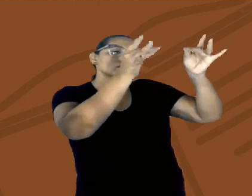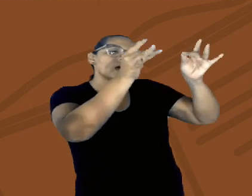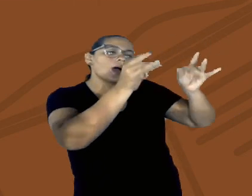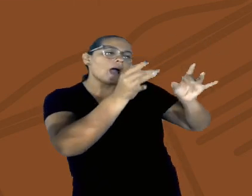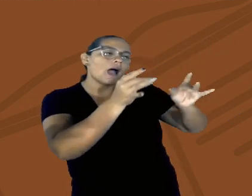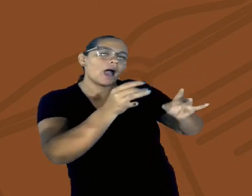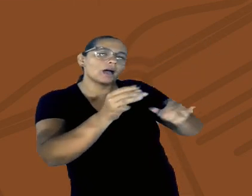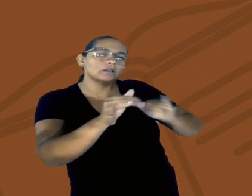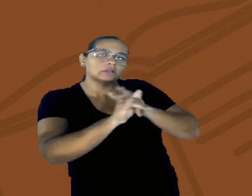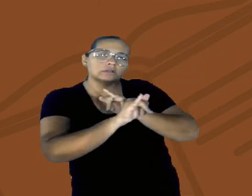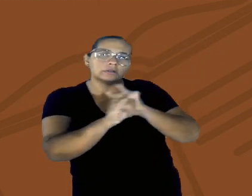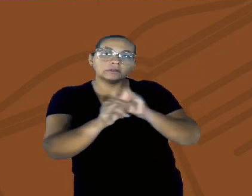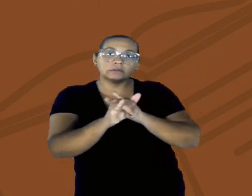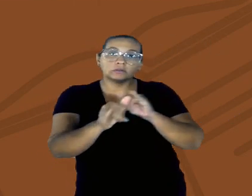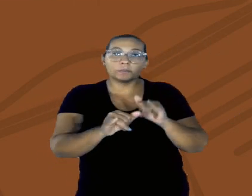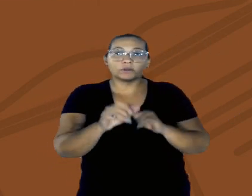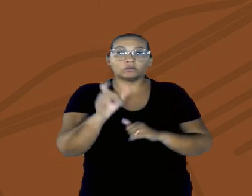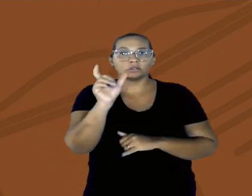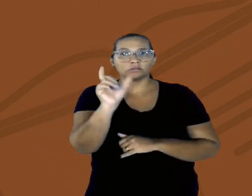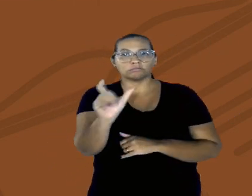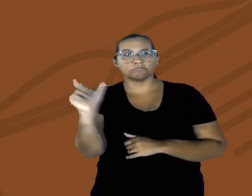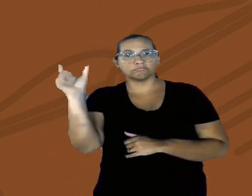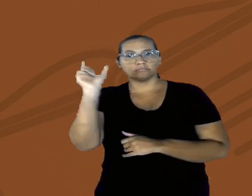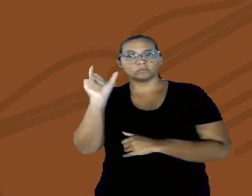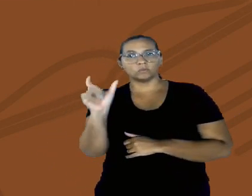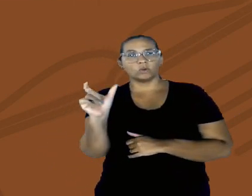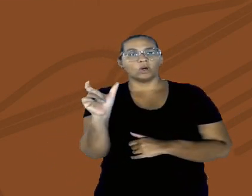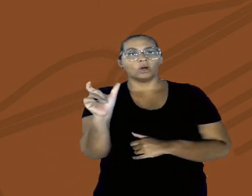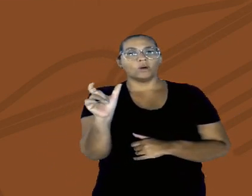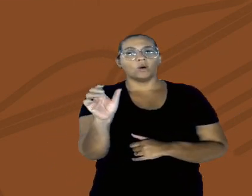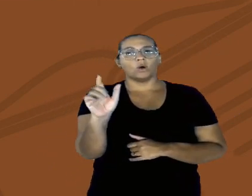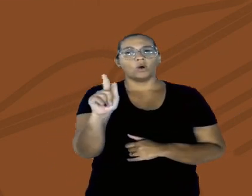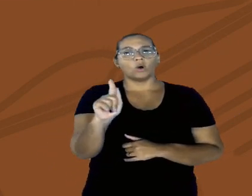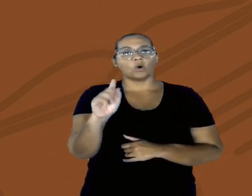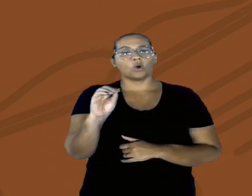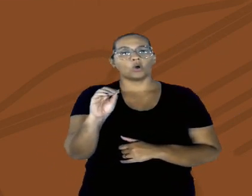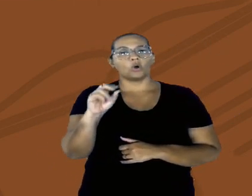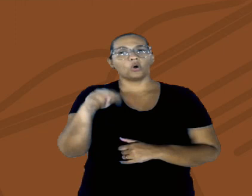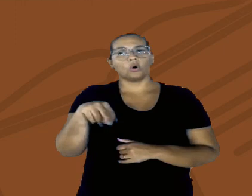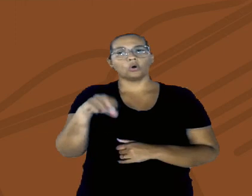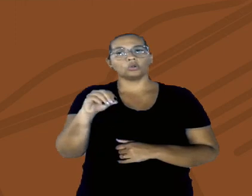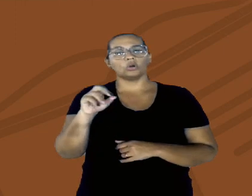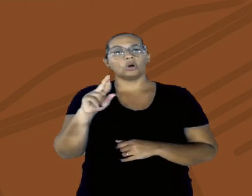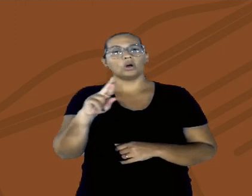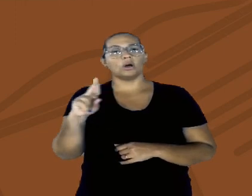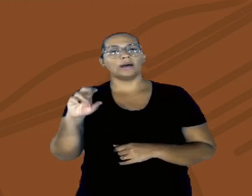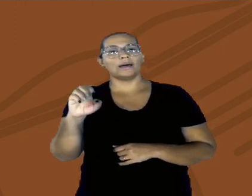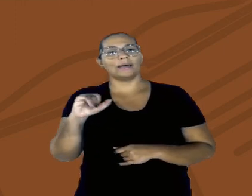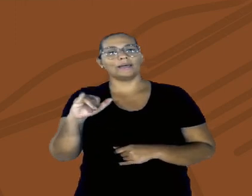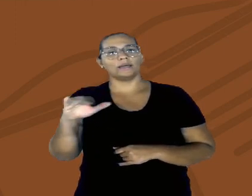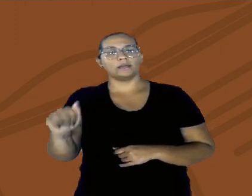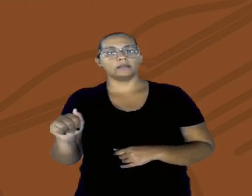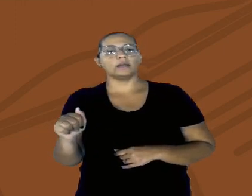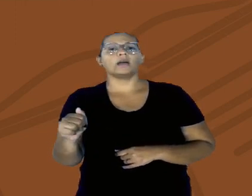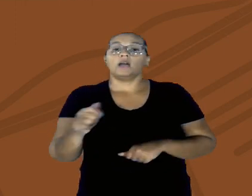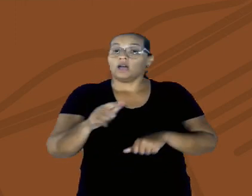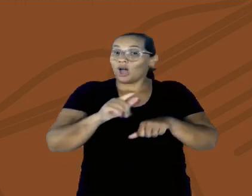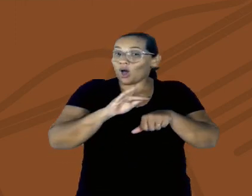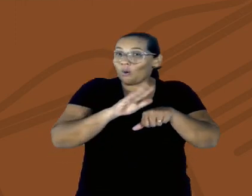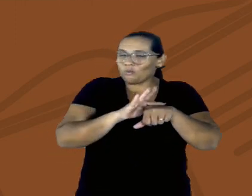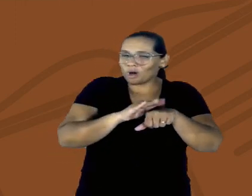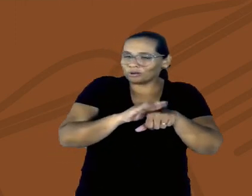clareza sobre a gonorreia. Primeiro eu quero dizer para vocês que a gonorreia é uma IST, é